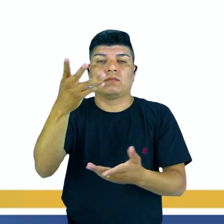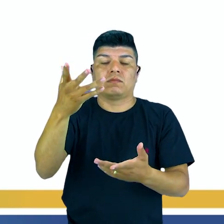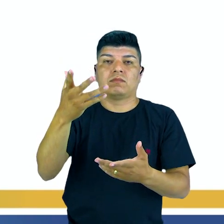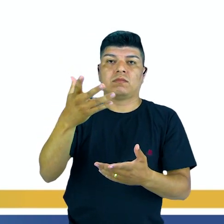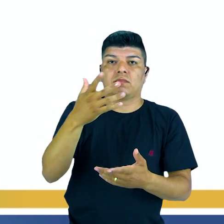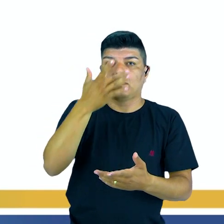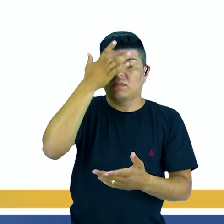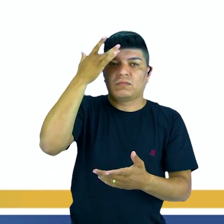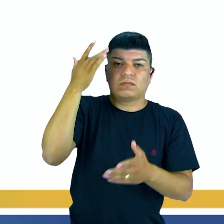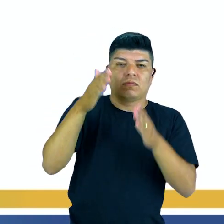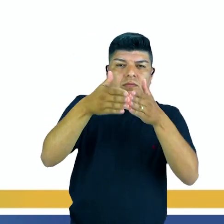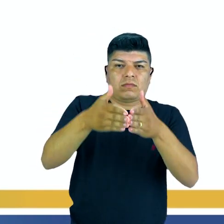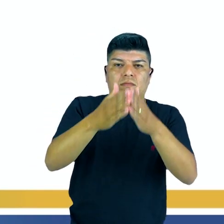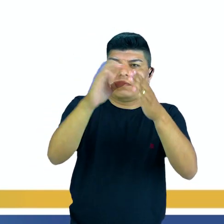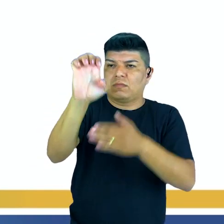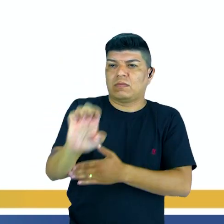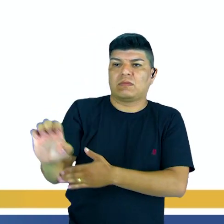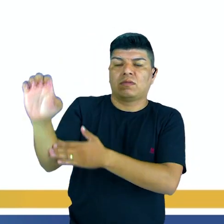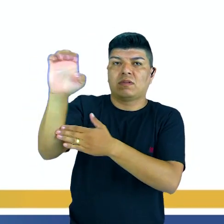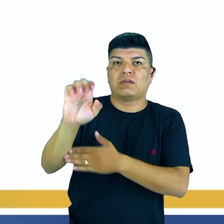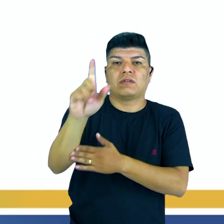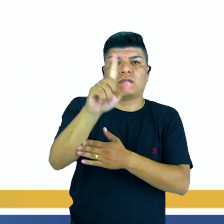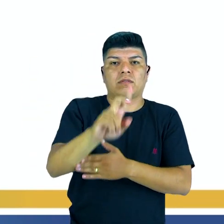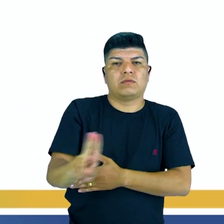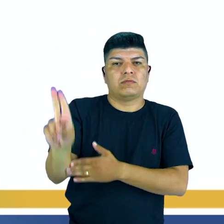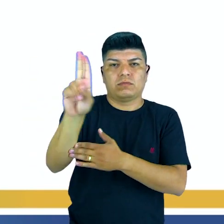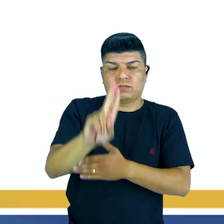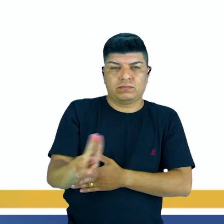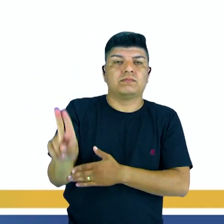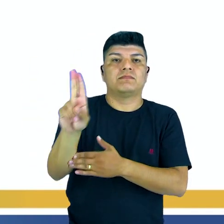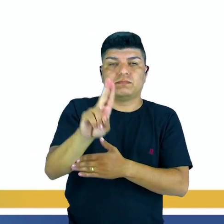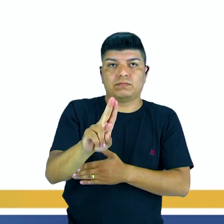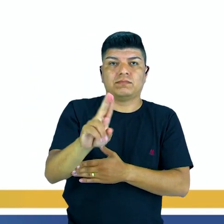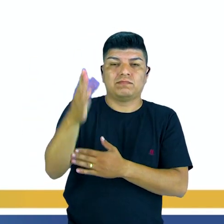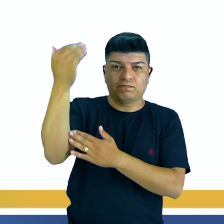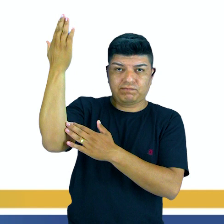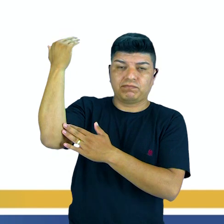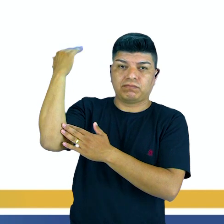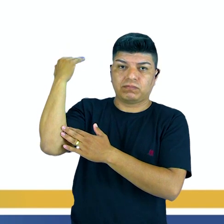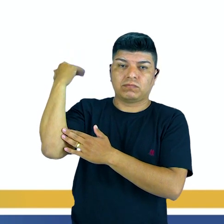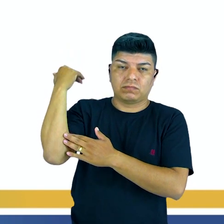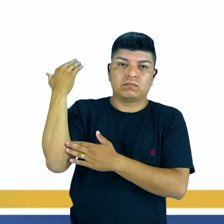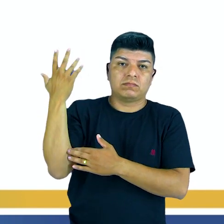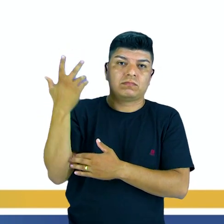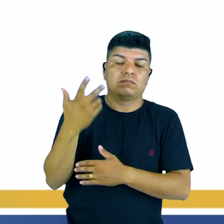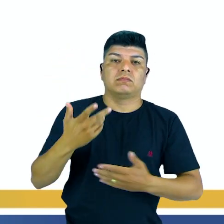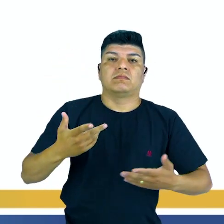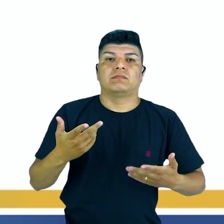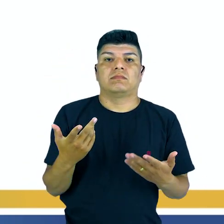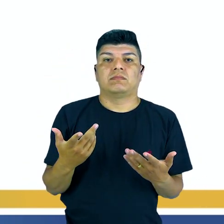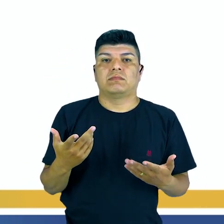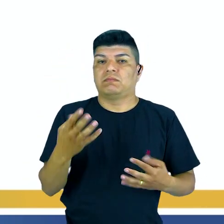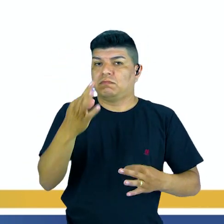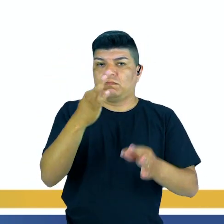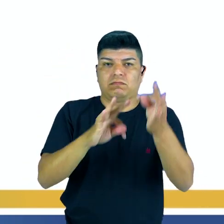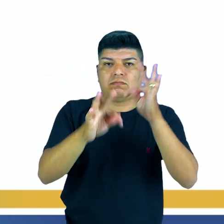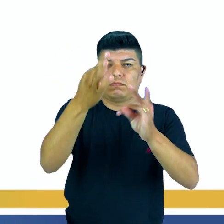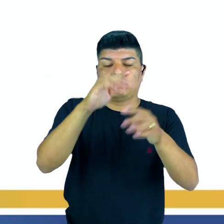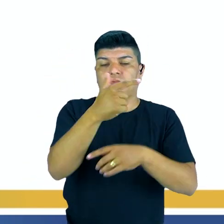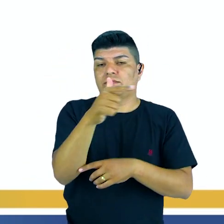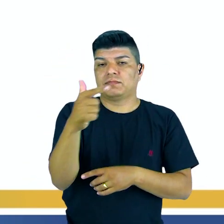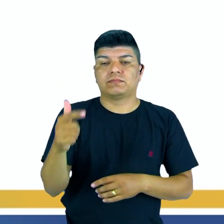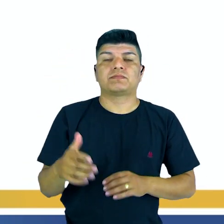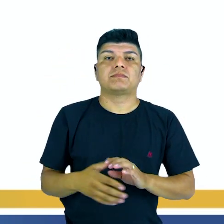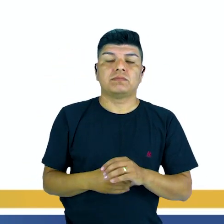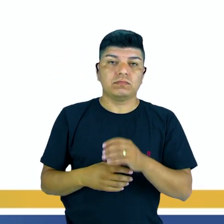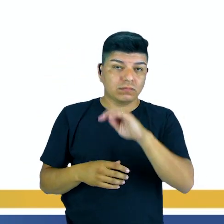grandes navegadores europeus utilizavam bastante esse modelo, tá, em épocas passadas, onde eles não dispunham de tecnologia.